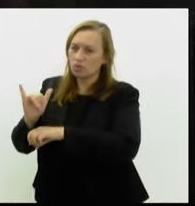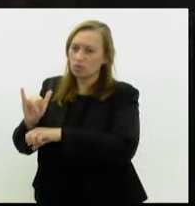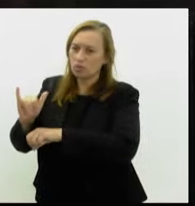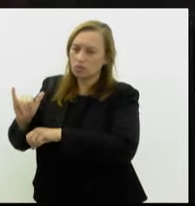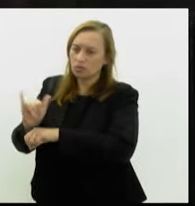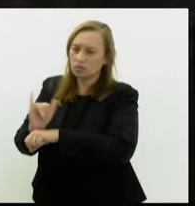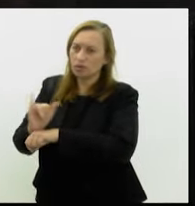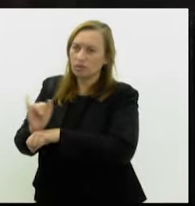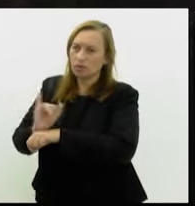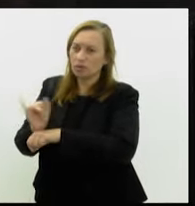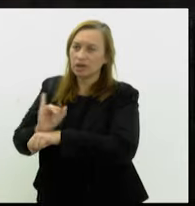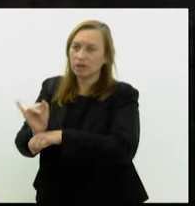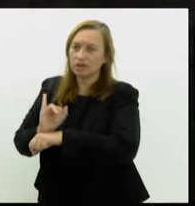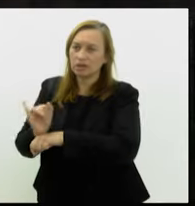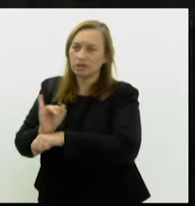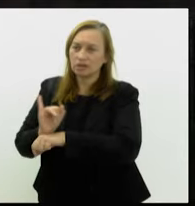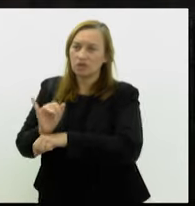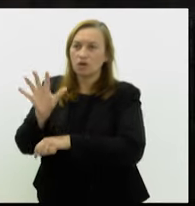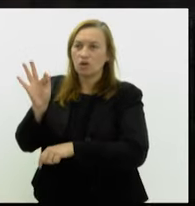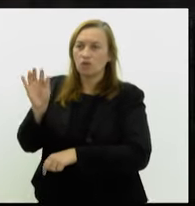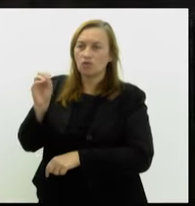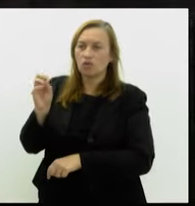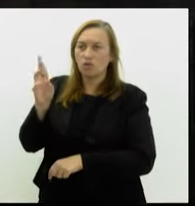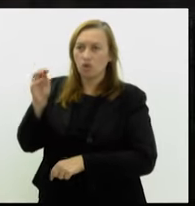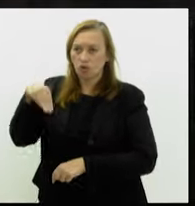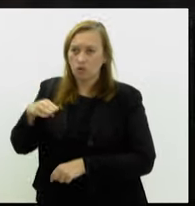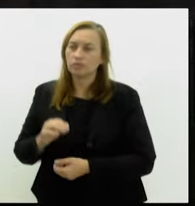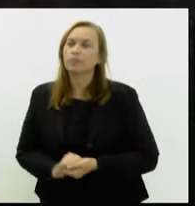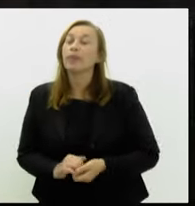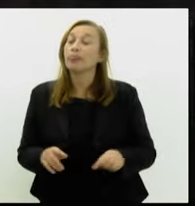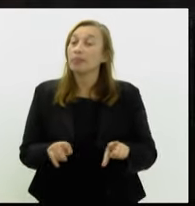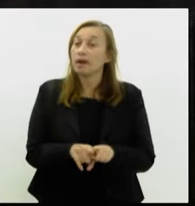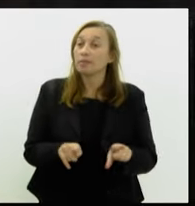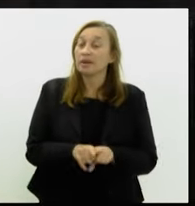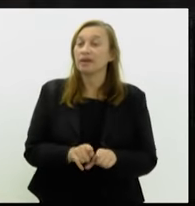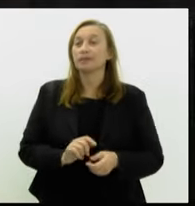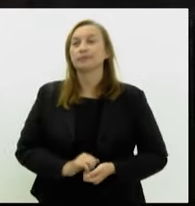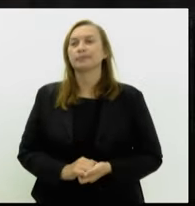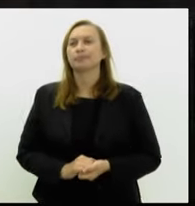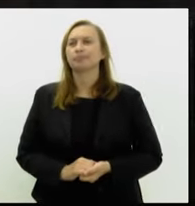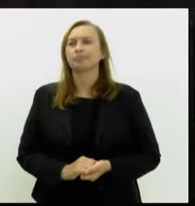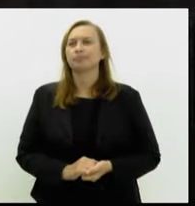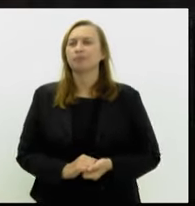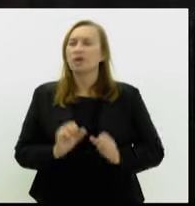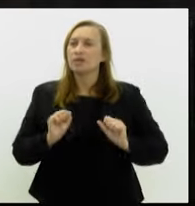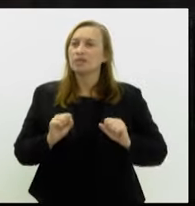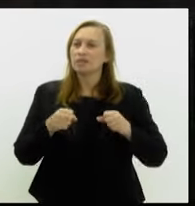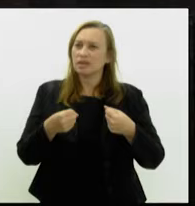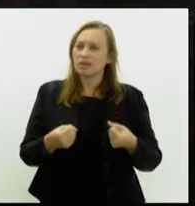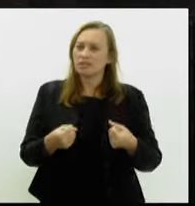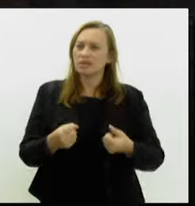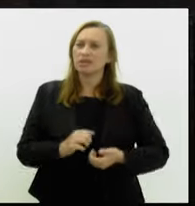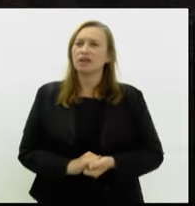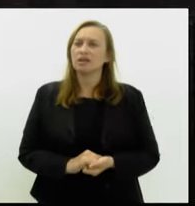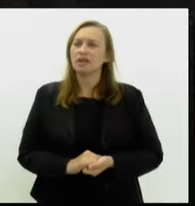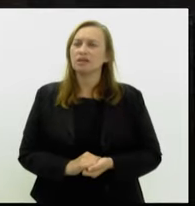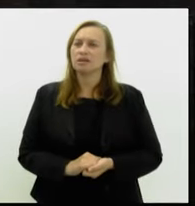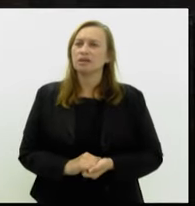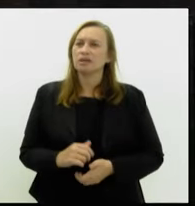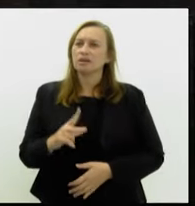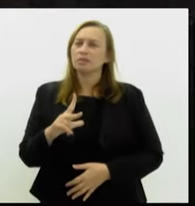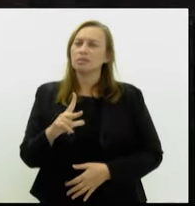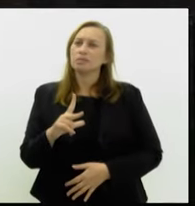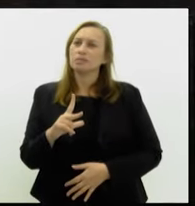entidades, pelo Fórum dos Povos e também pelo Defend Democracy, particularmente